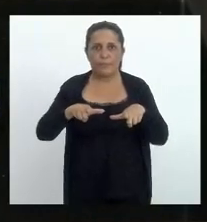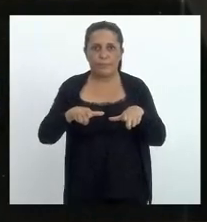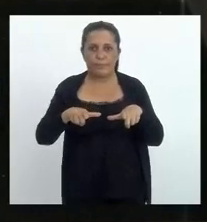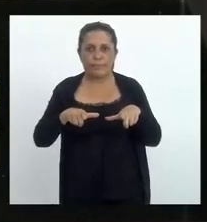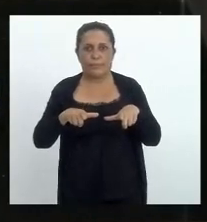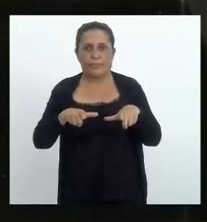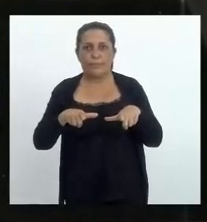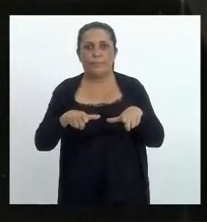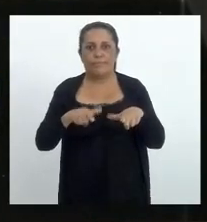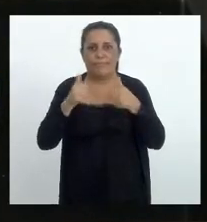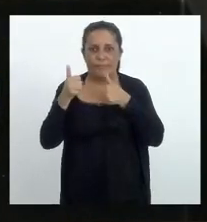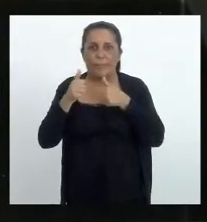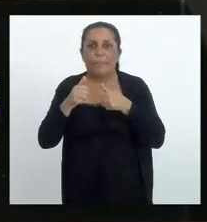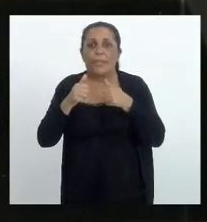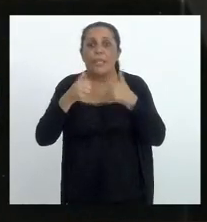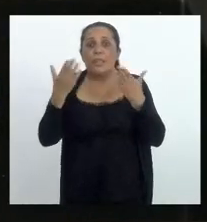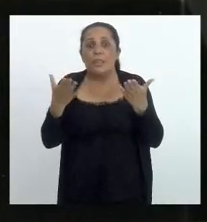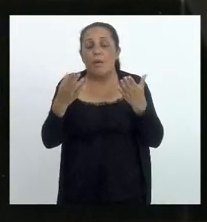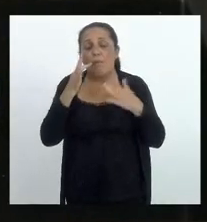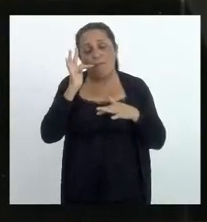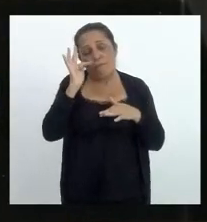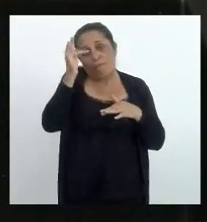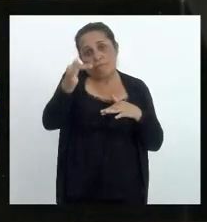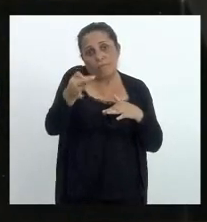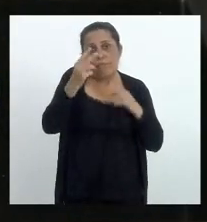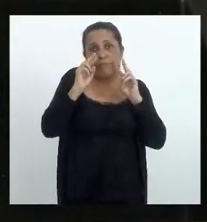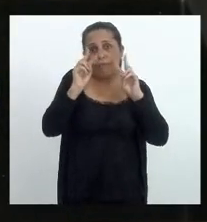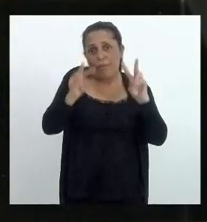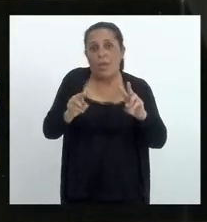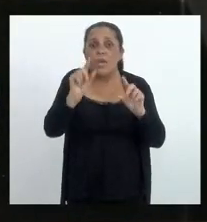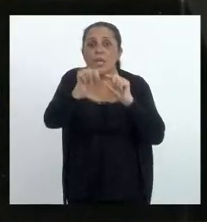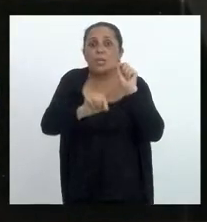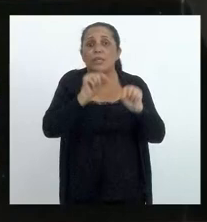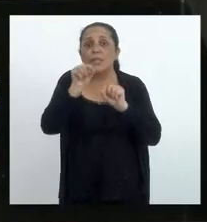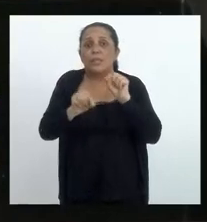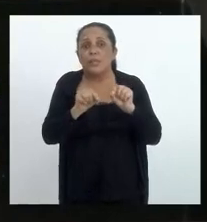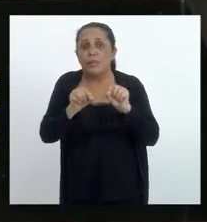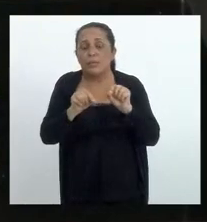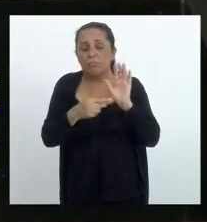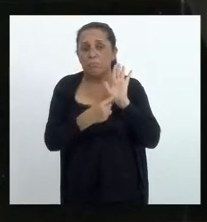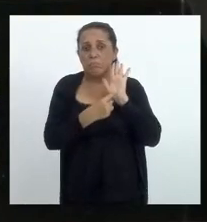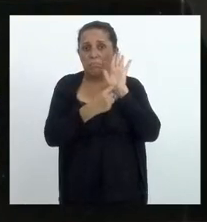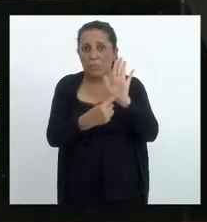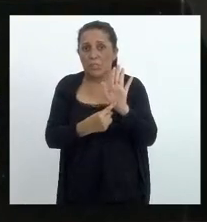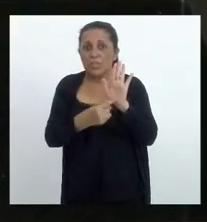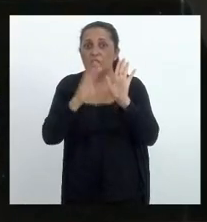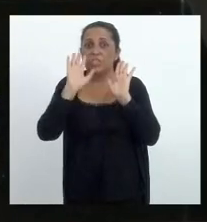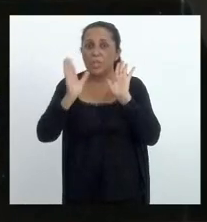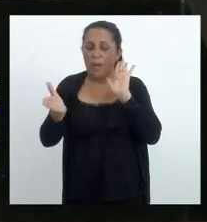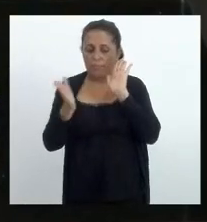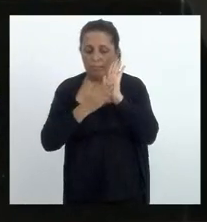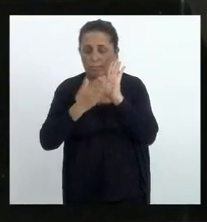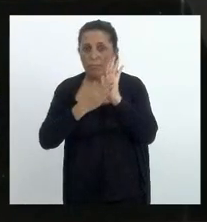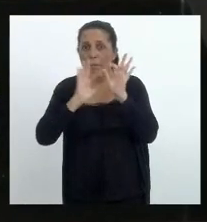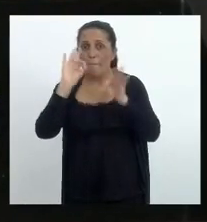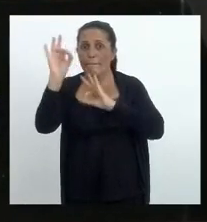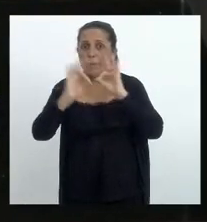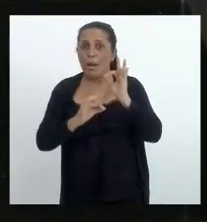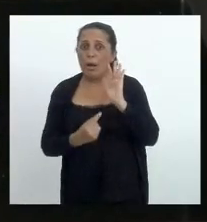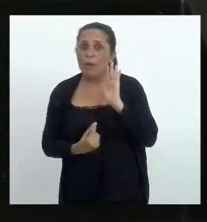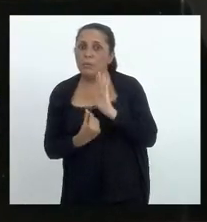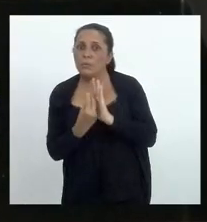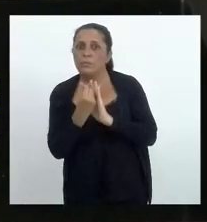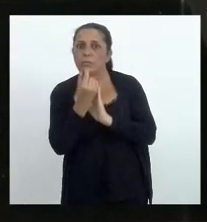aprovação, ele não prevê isso. Ele prevê que expressadamente previstos no plano de recuperação